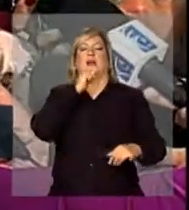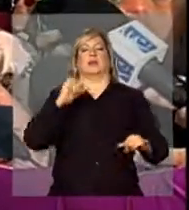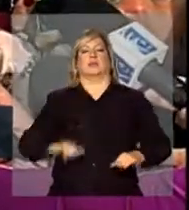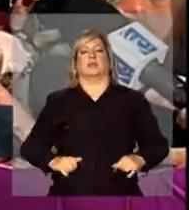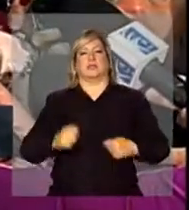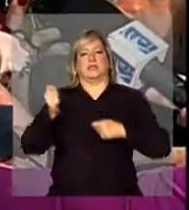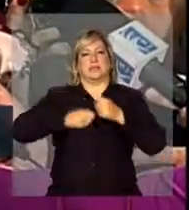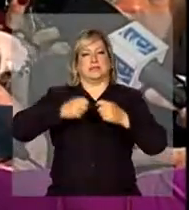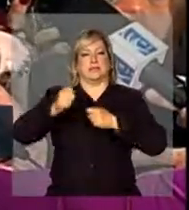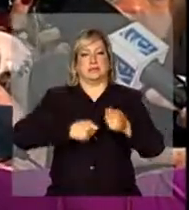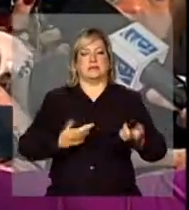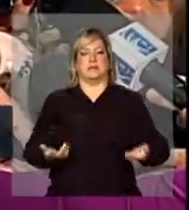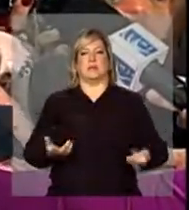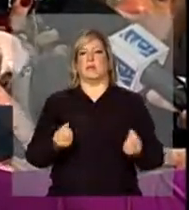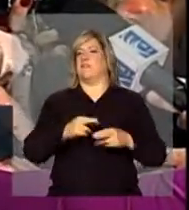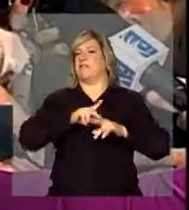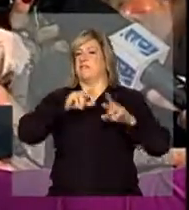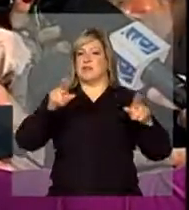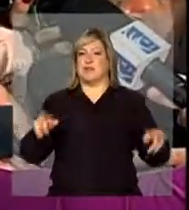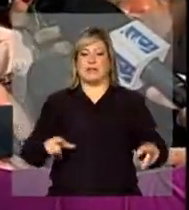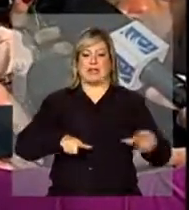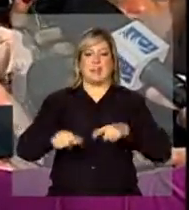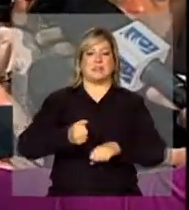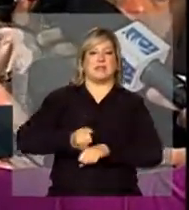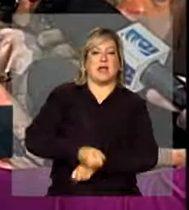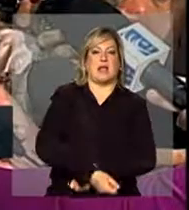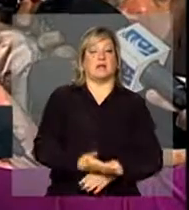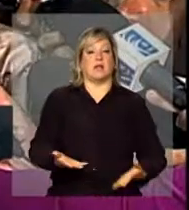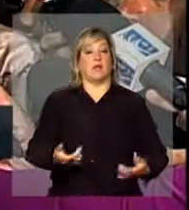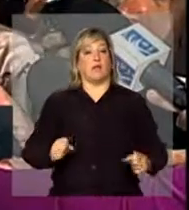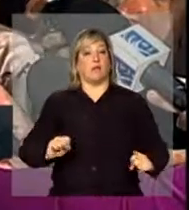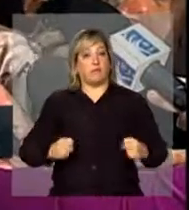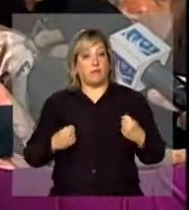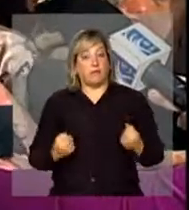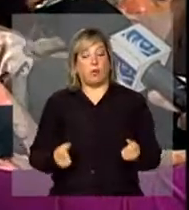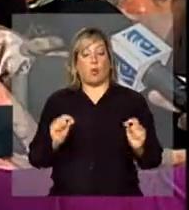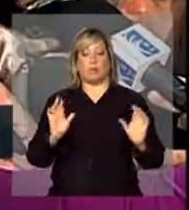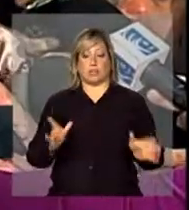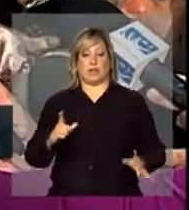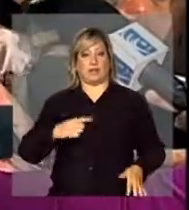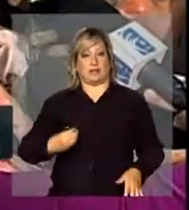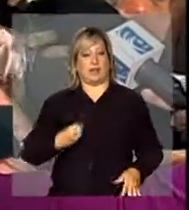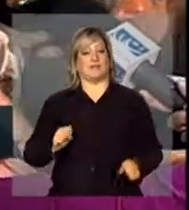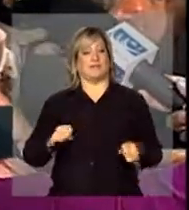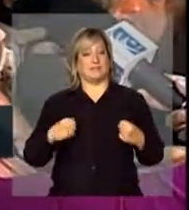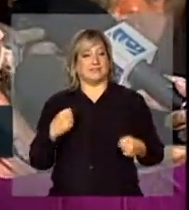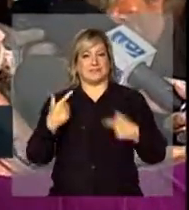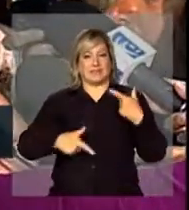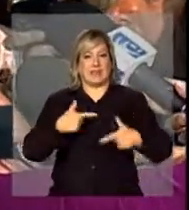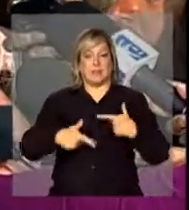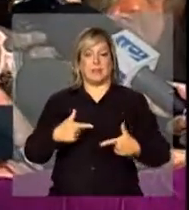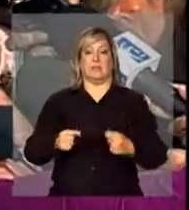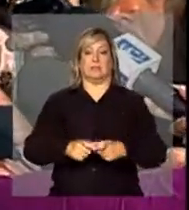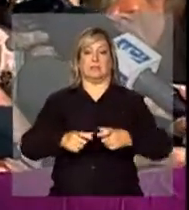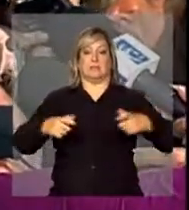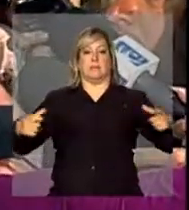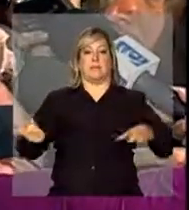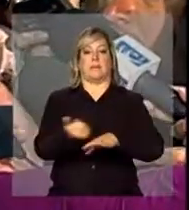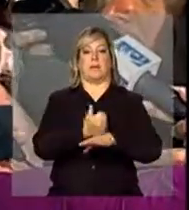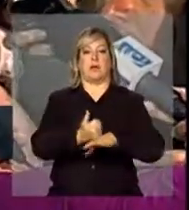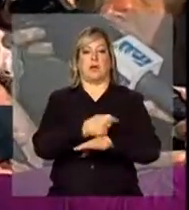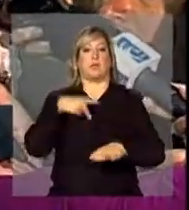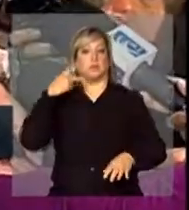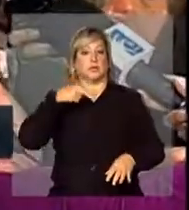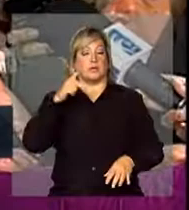para diferentes formas de exploração. Então, nós vamos fortalecer o que já existe, e vamos seguir ampliando as políticas.